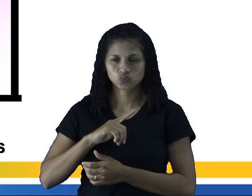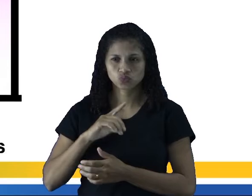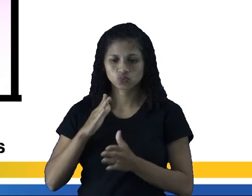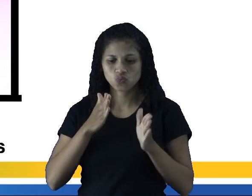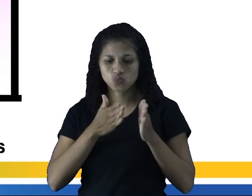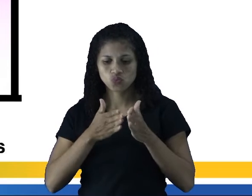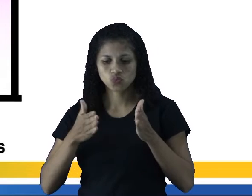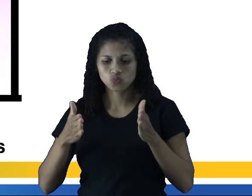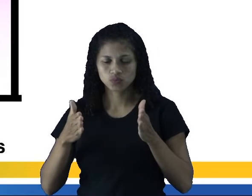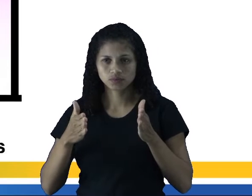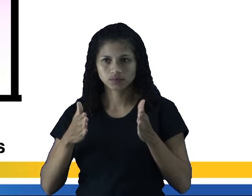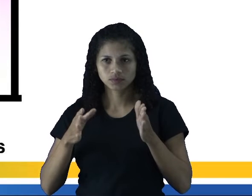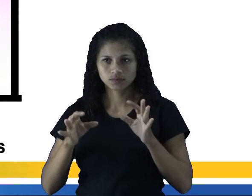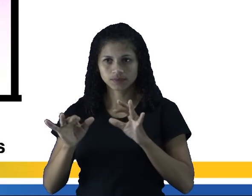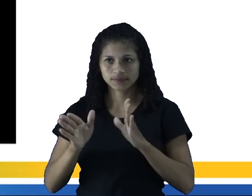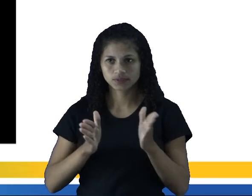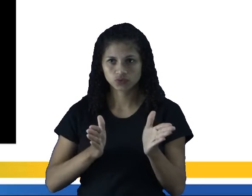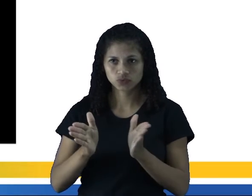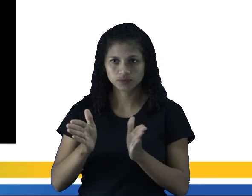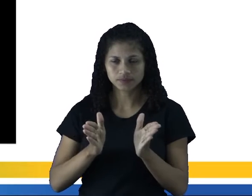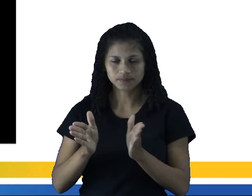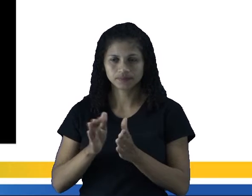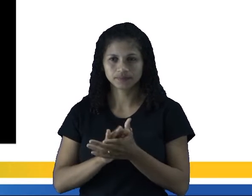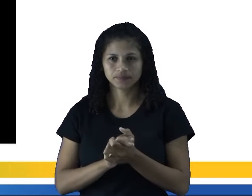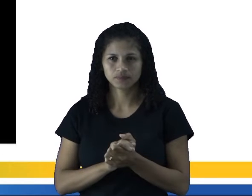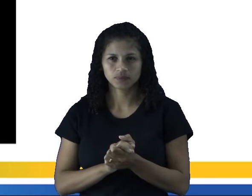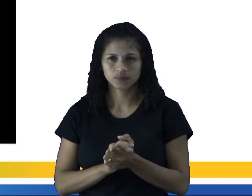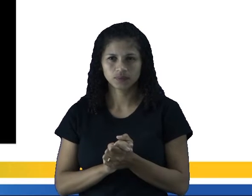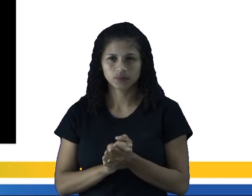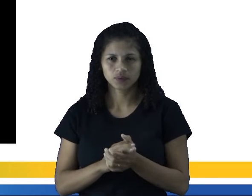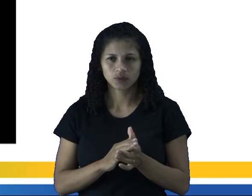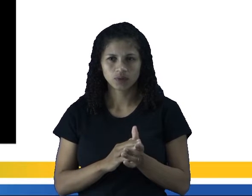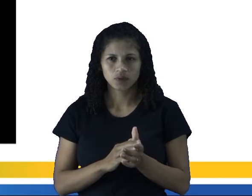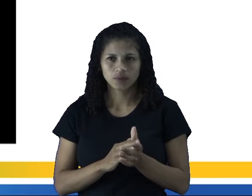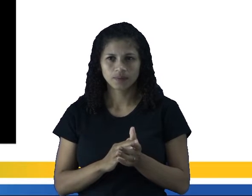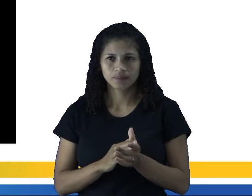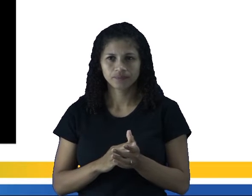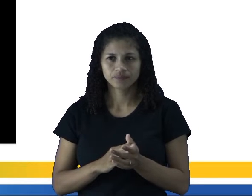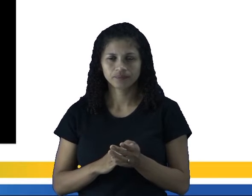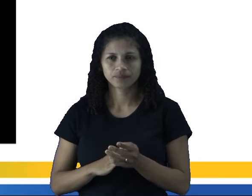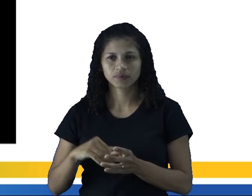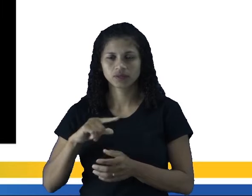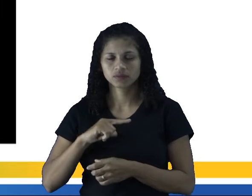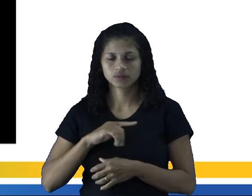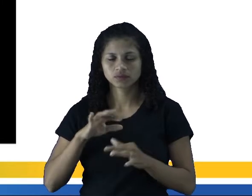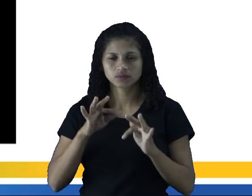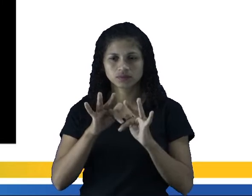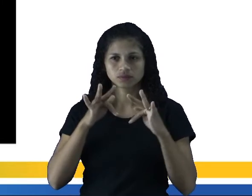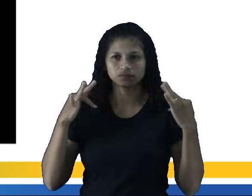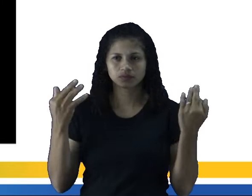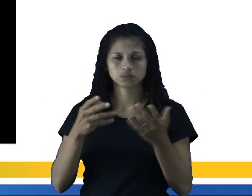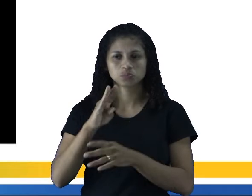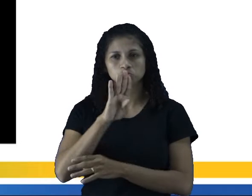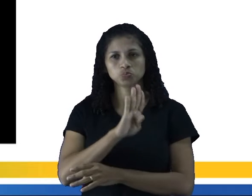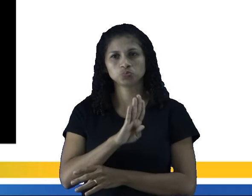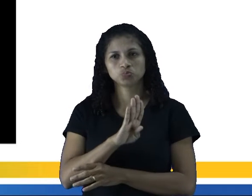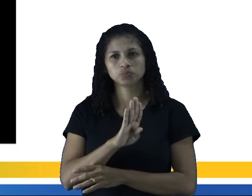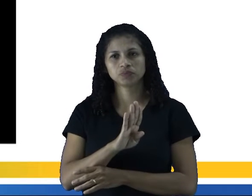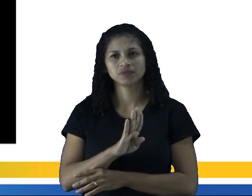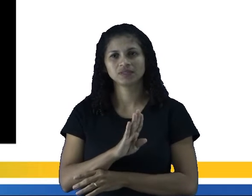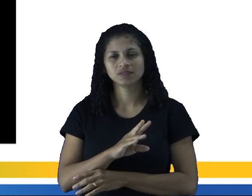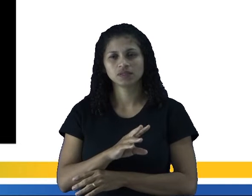transição e esses demais são os representativos. E aí a gente tem a família B. Então a família B ela vai ter da família